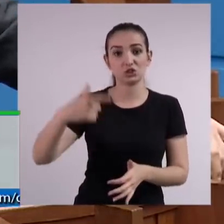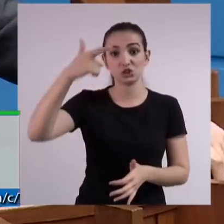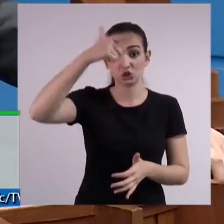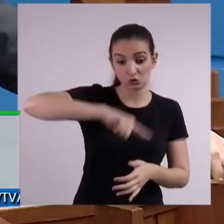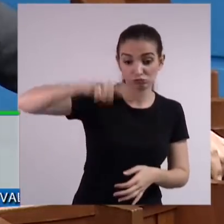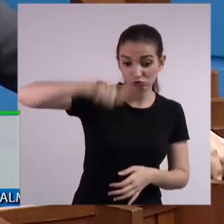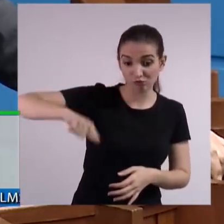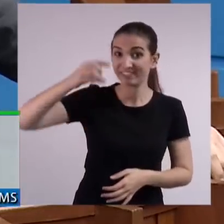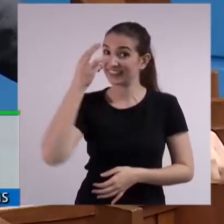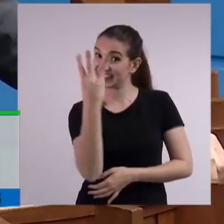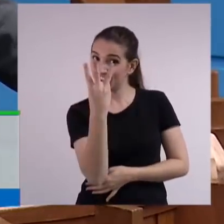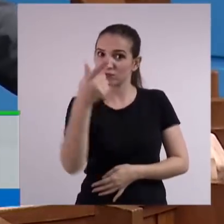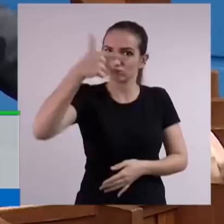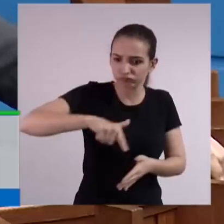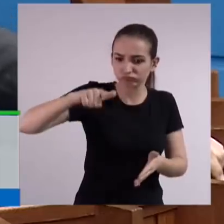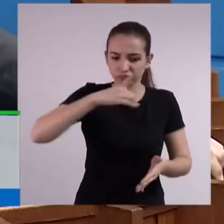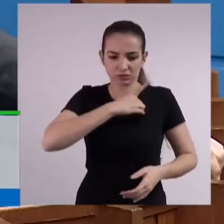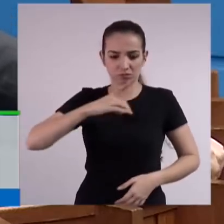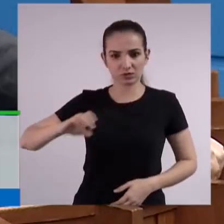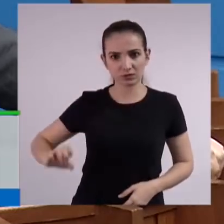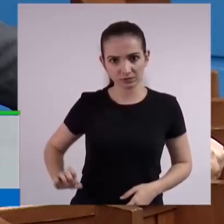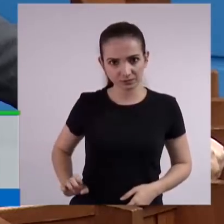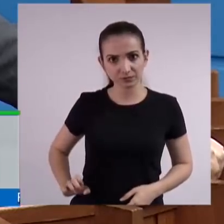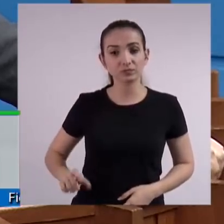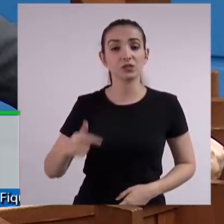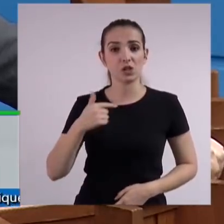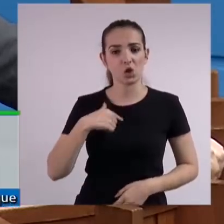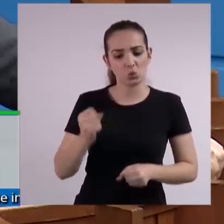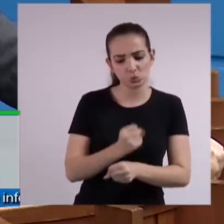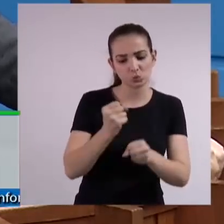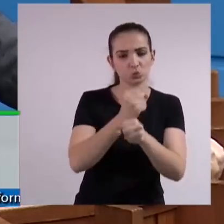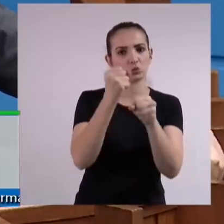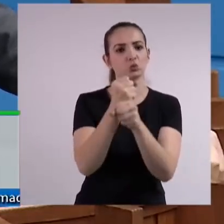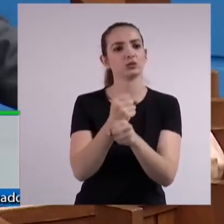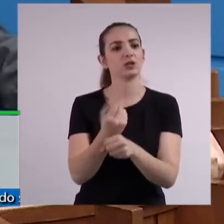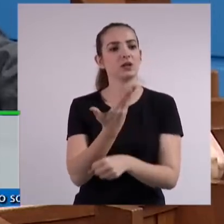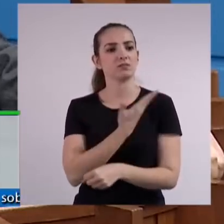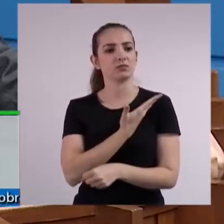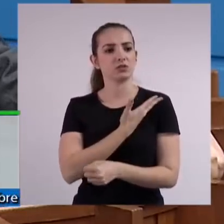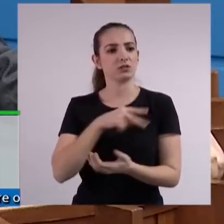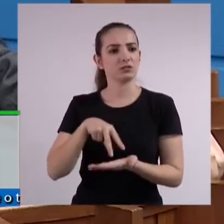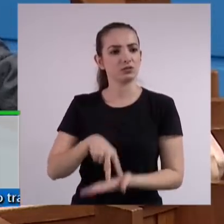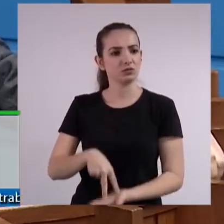mandatos. Aqui construí amizades sólidas,